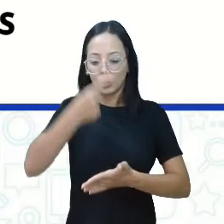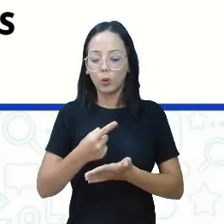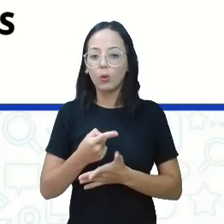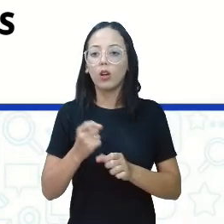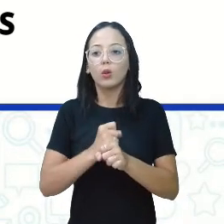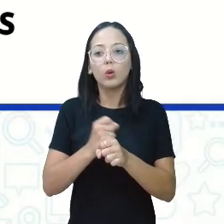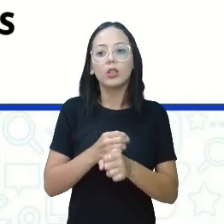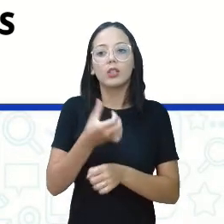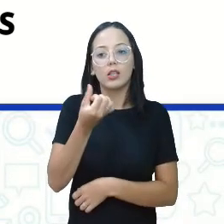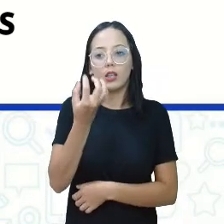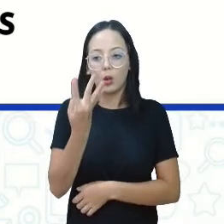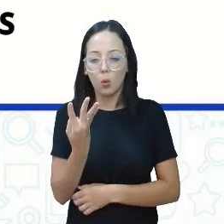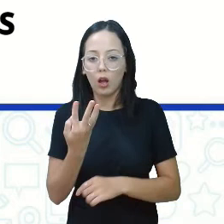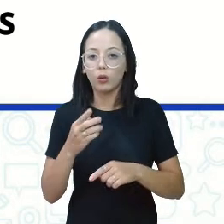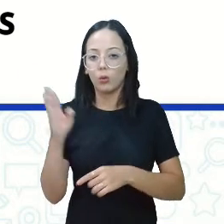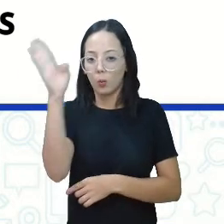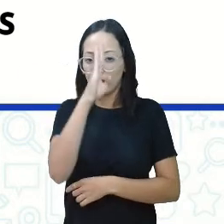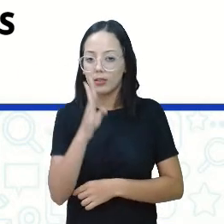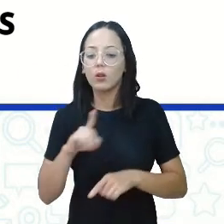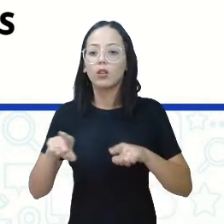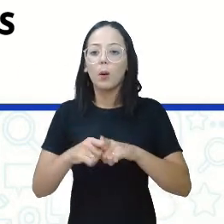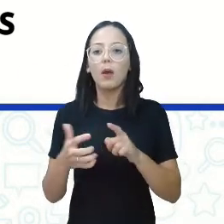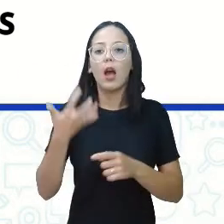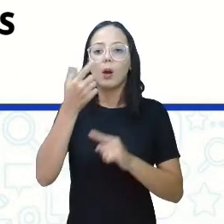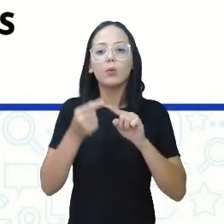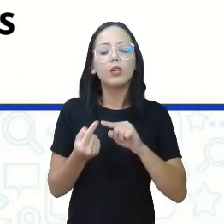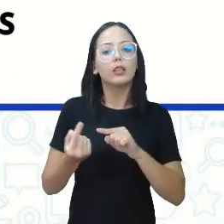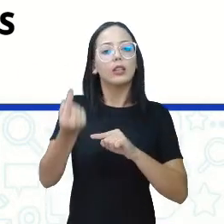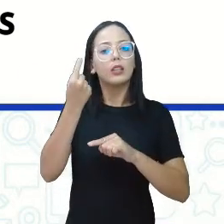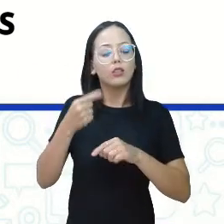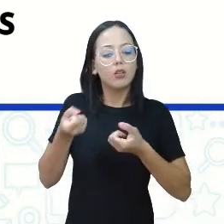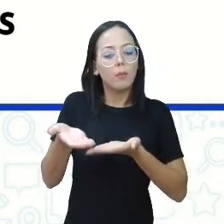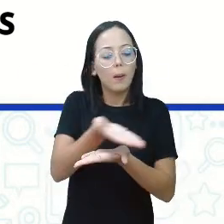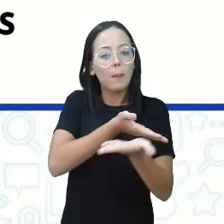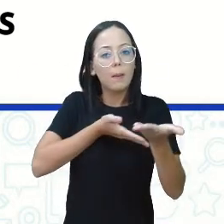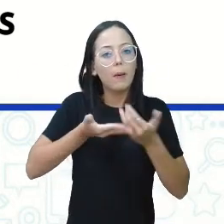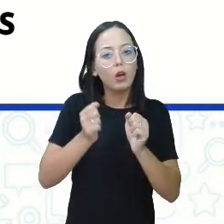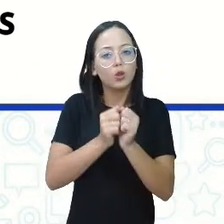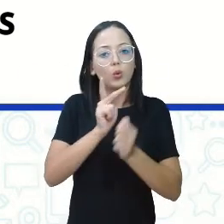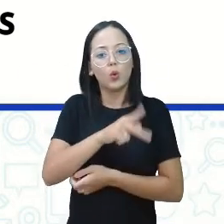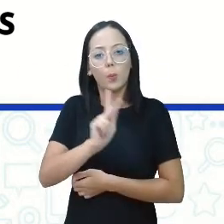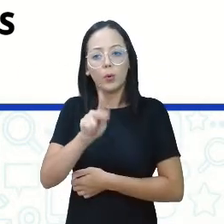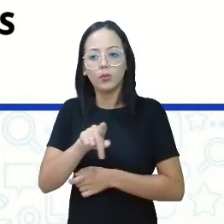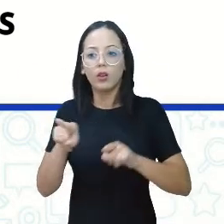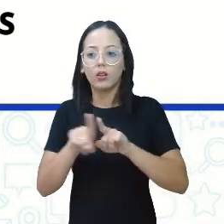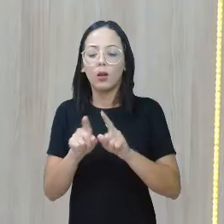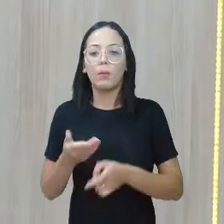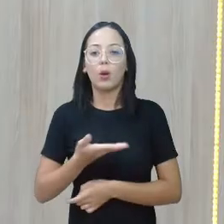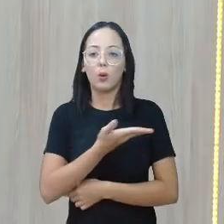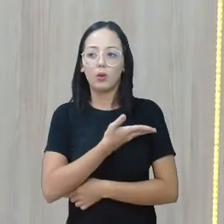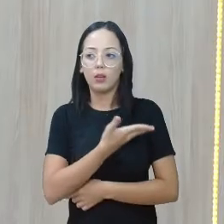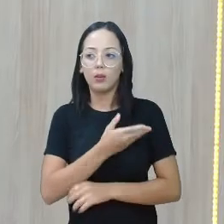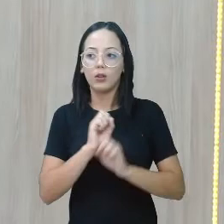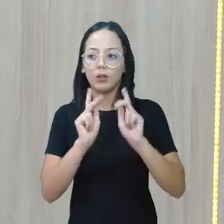a música da época. Escreva em seu caderno, socialize com seu professor ou professora e com seus